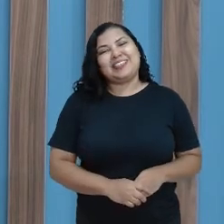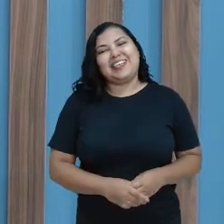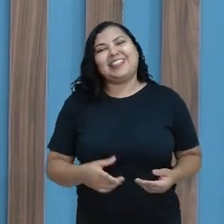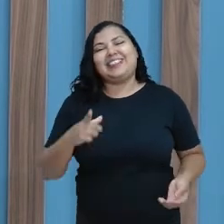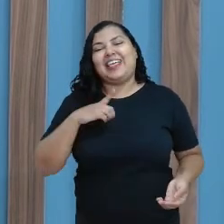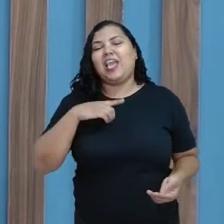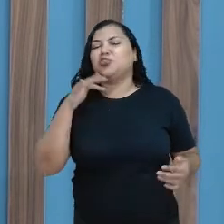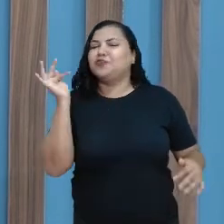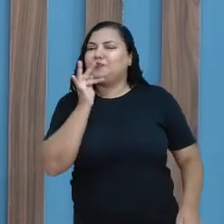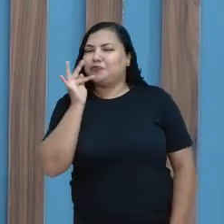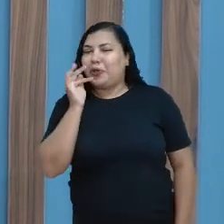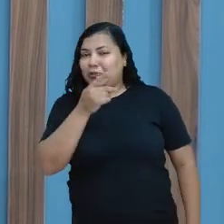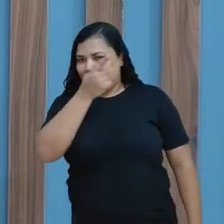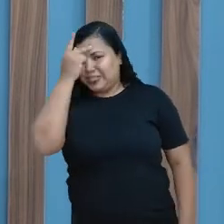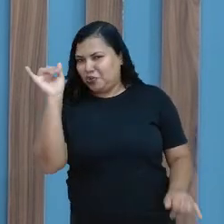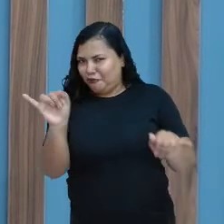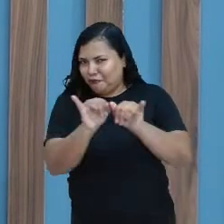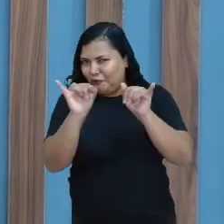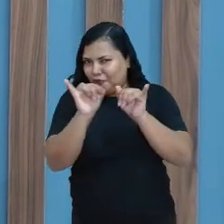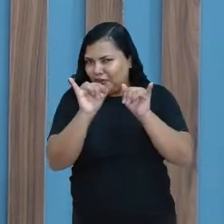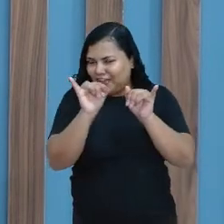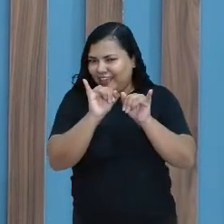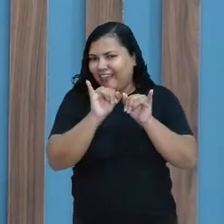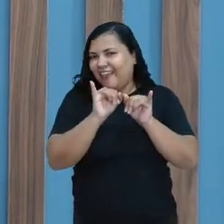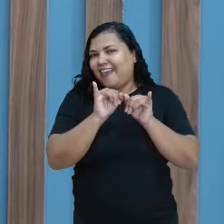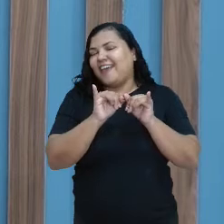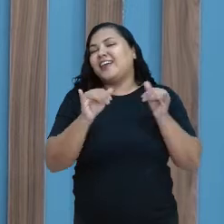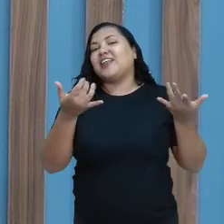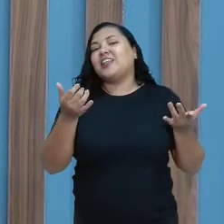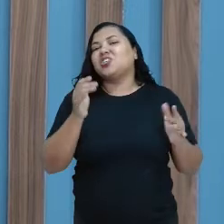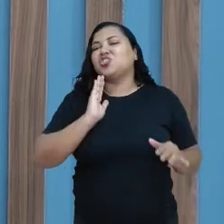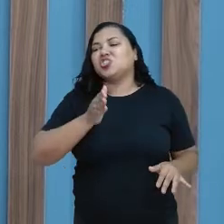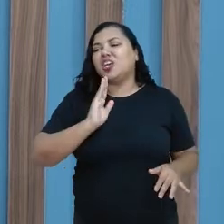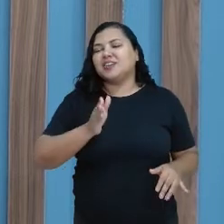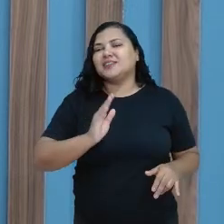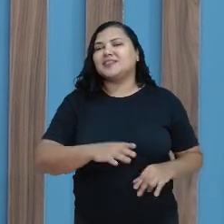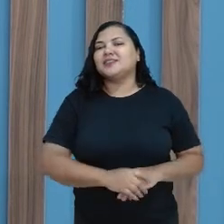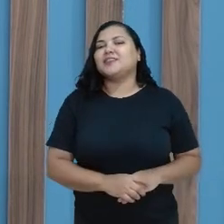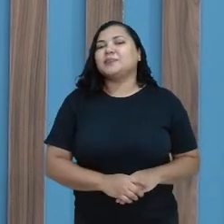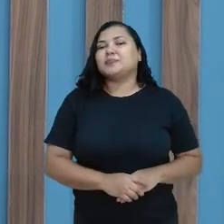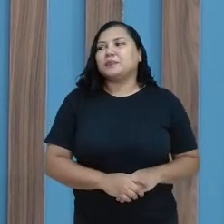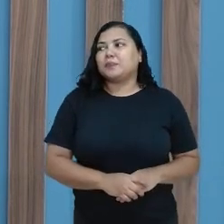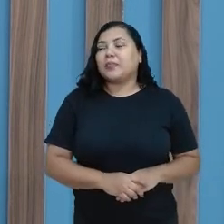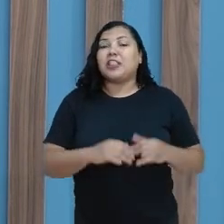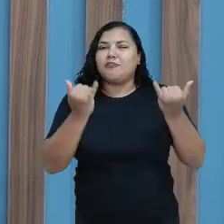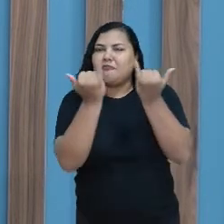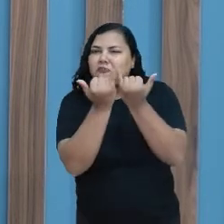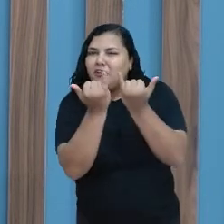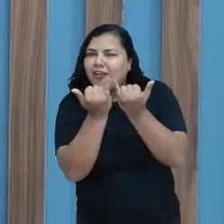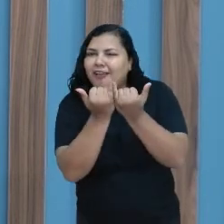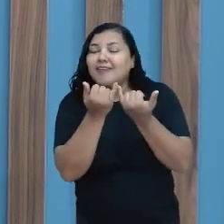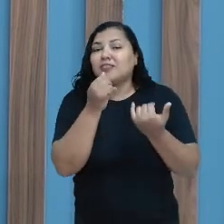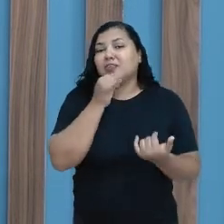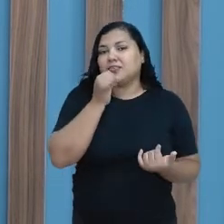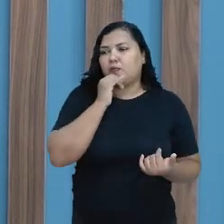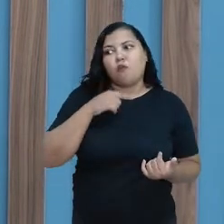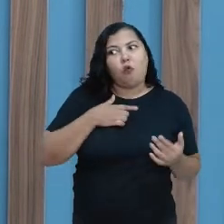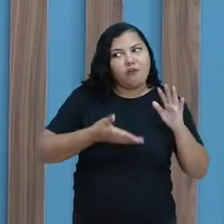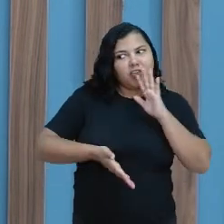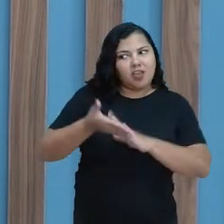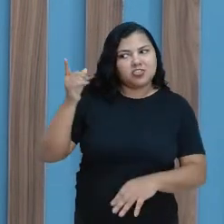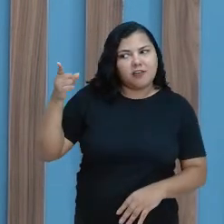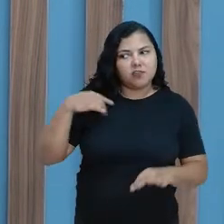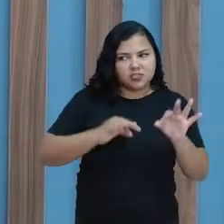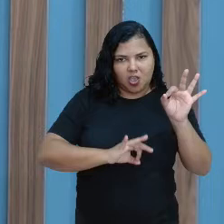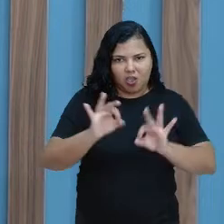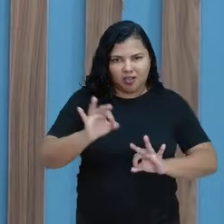e fofoqueiros, né? Que ele já tinha deixado esse documento pronto, e diz, eu vou viajar, tu aproveita, assina, para poder amenizar um